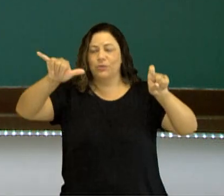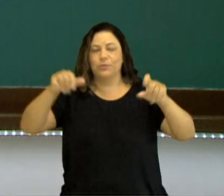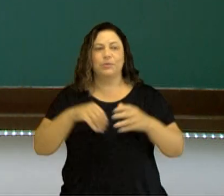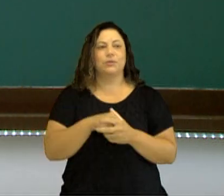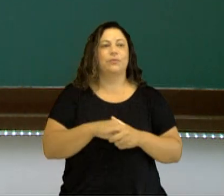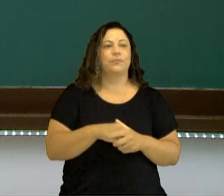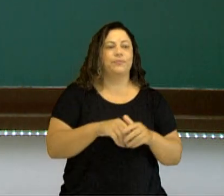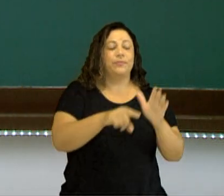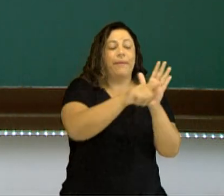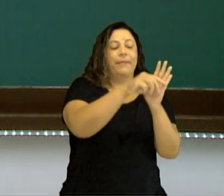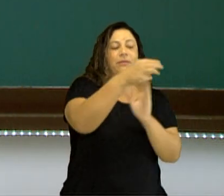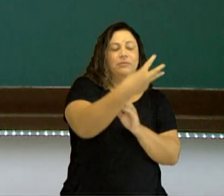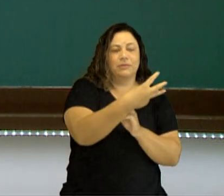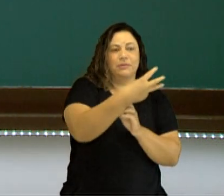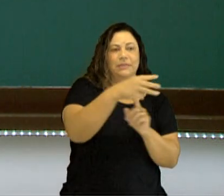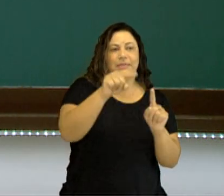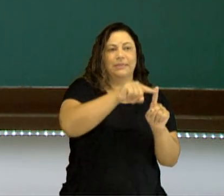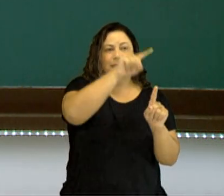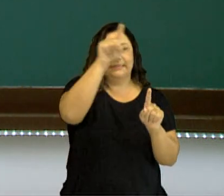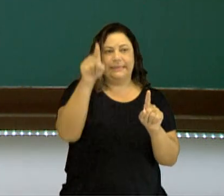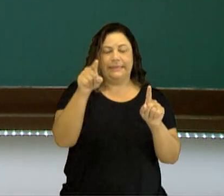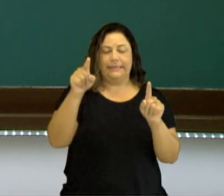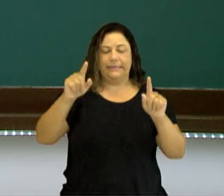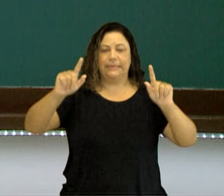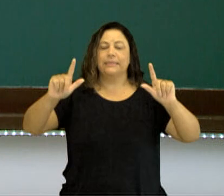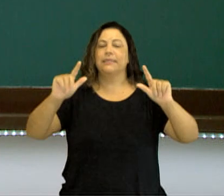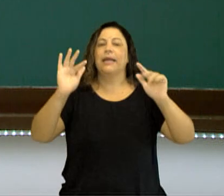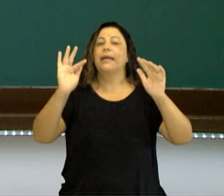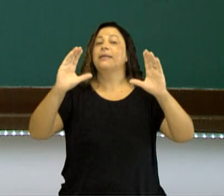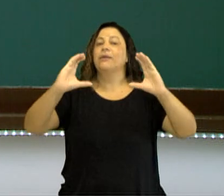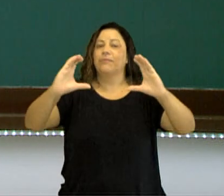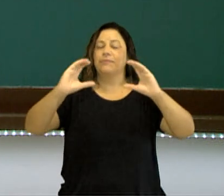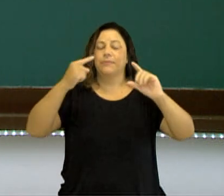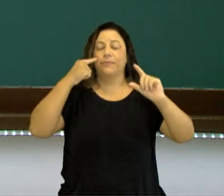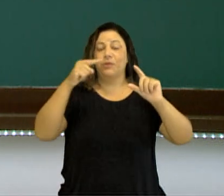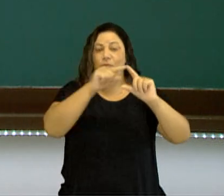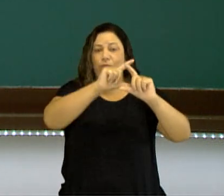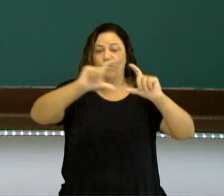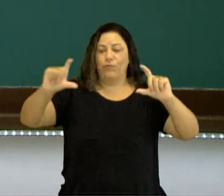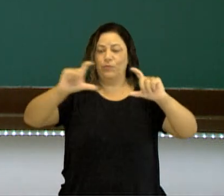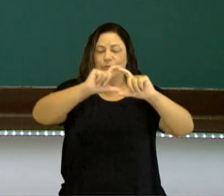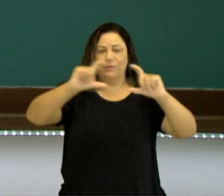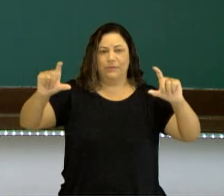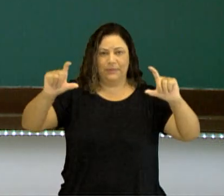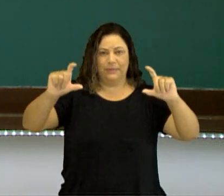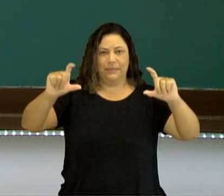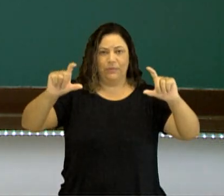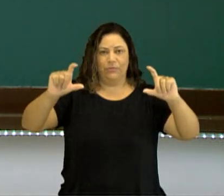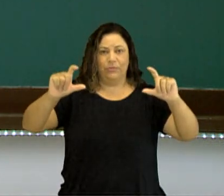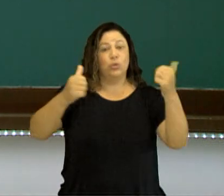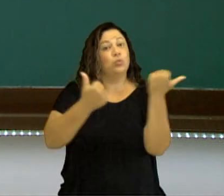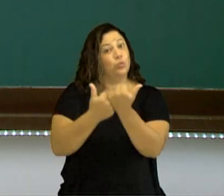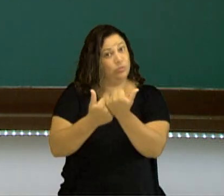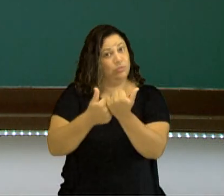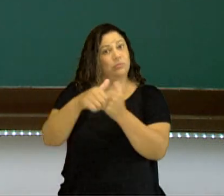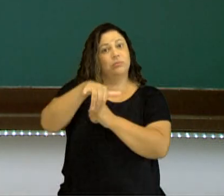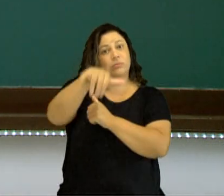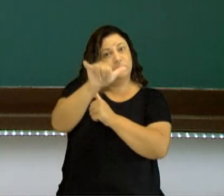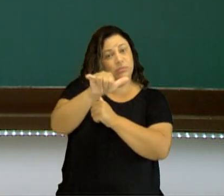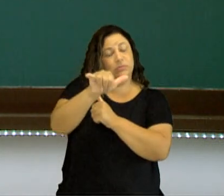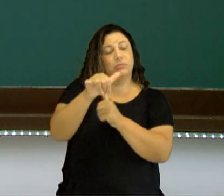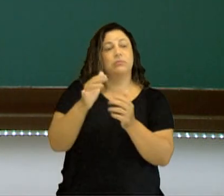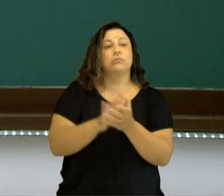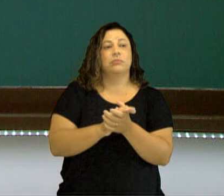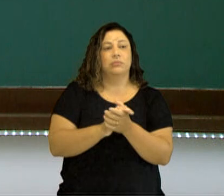o valor do x, ele vai entrar na nossa função, na nossa sentença matemática, no lugar do x, perceba que o x está ao